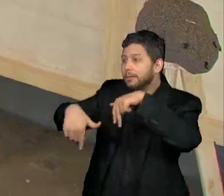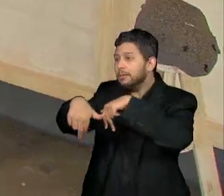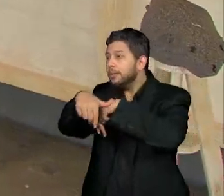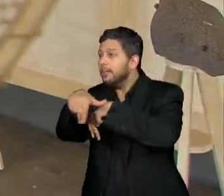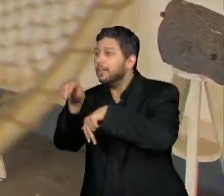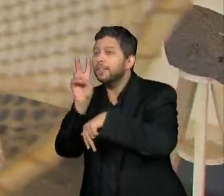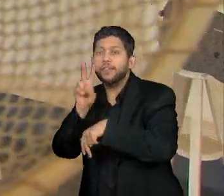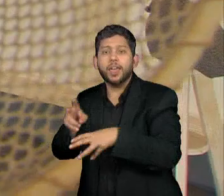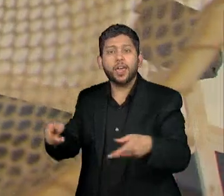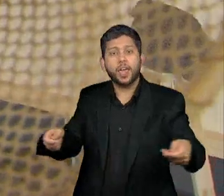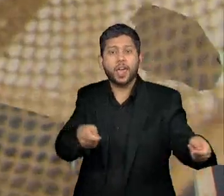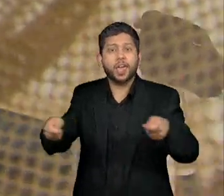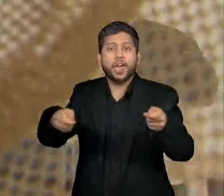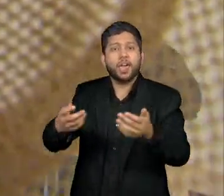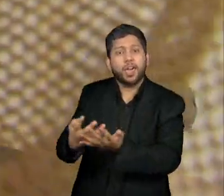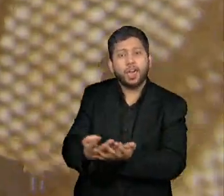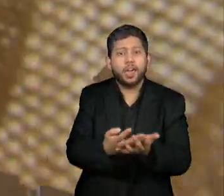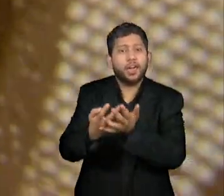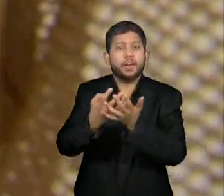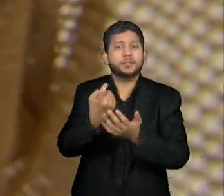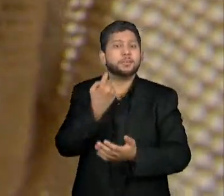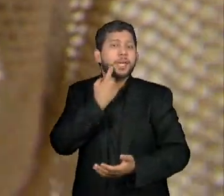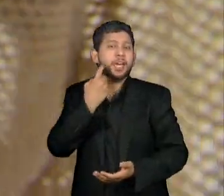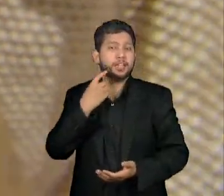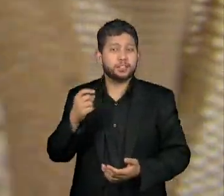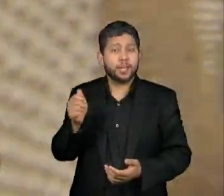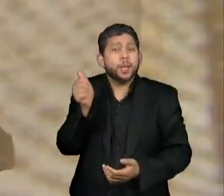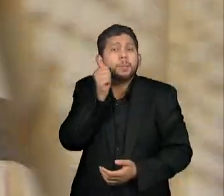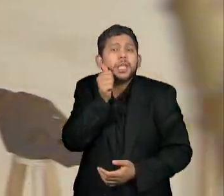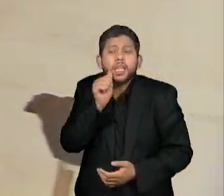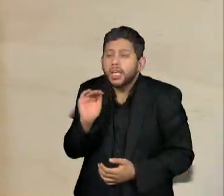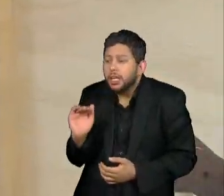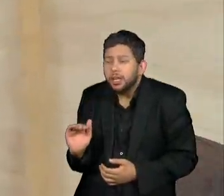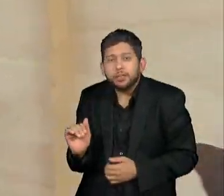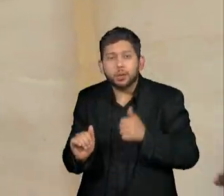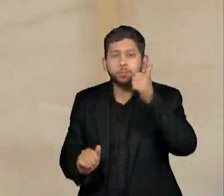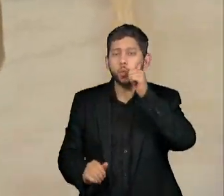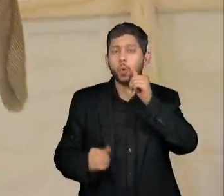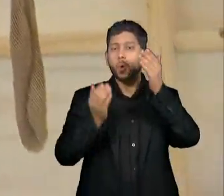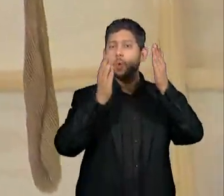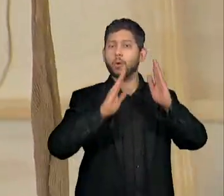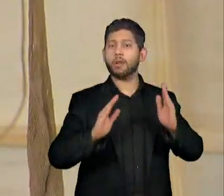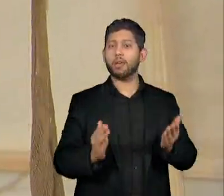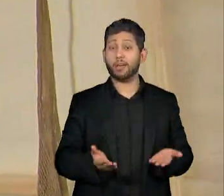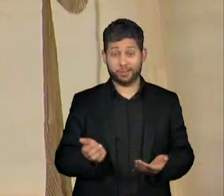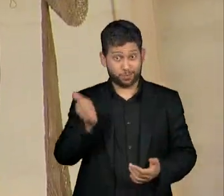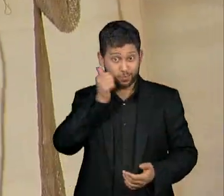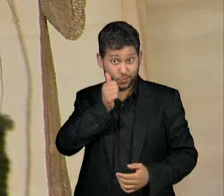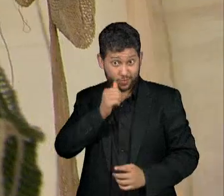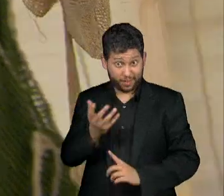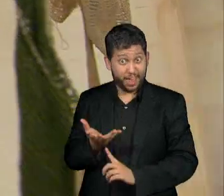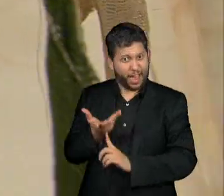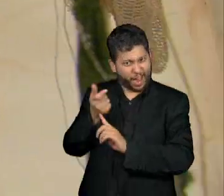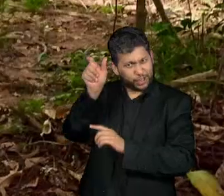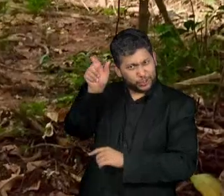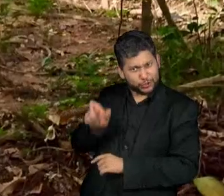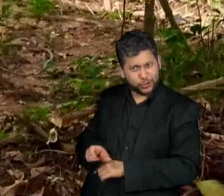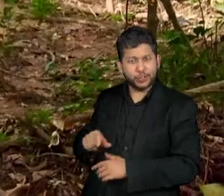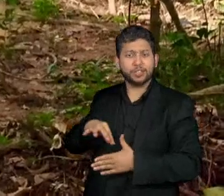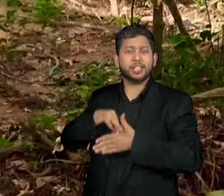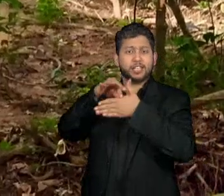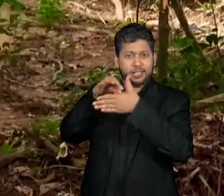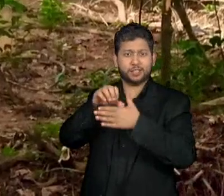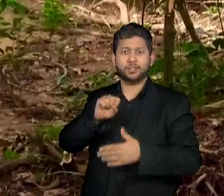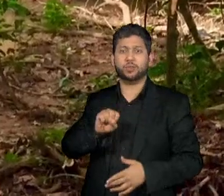como redes e peixes. Meninas e mulheres da aldeia onde vive a artista, educadora e liderança indígena